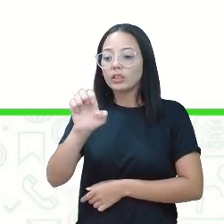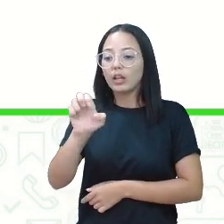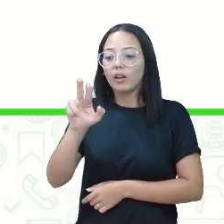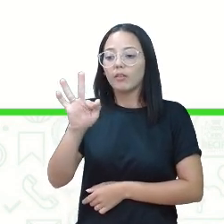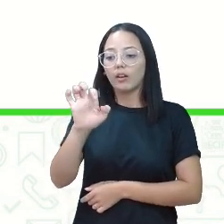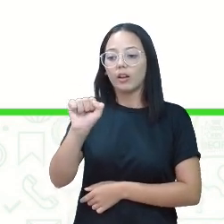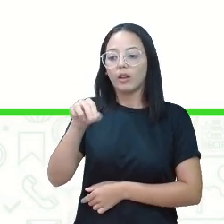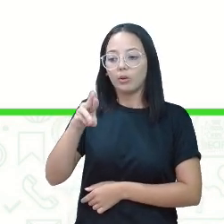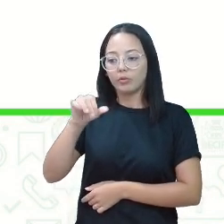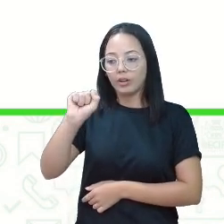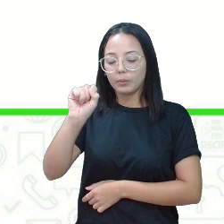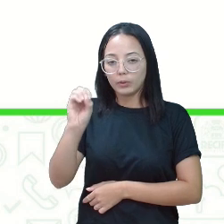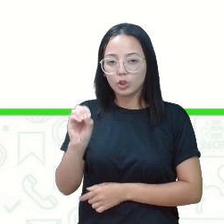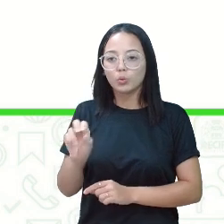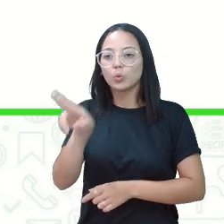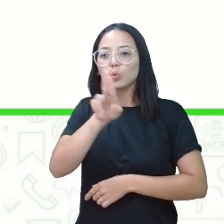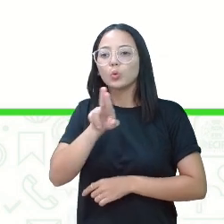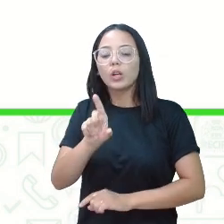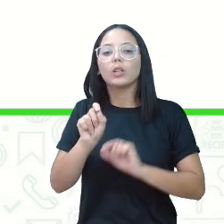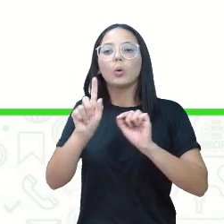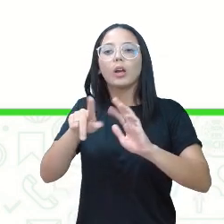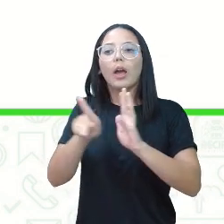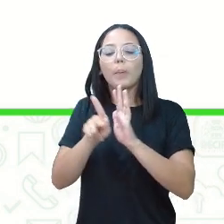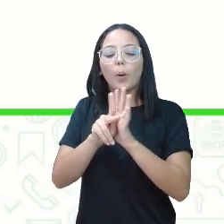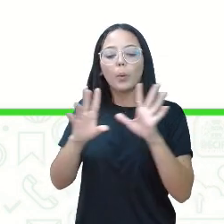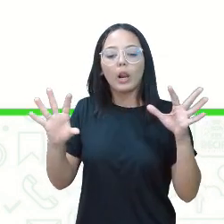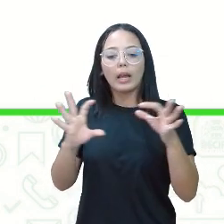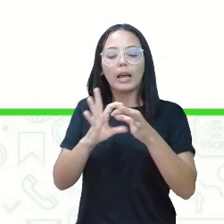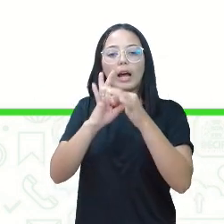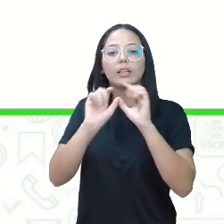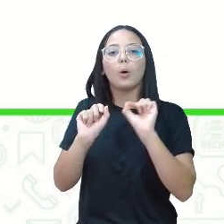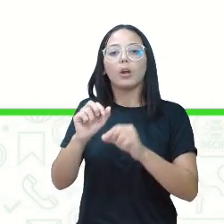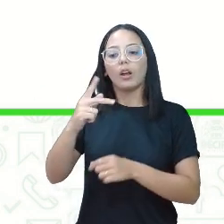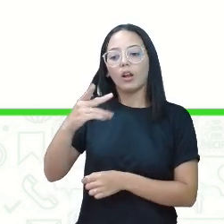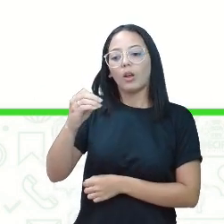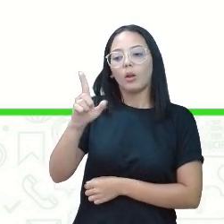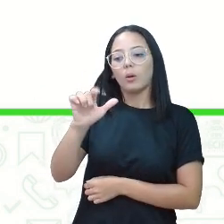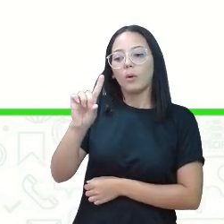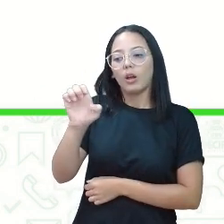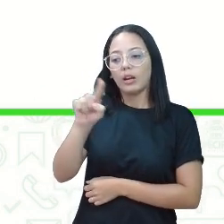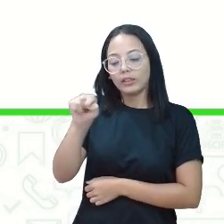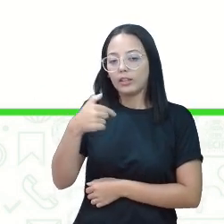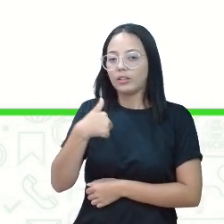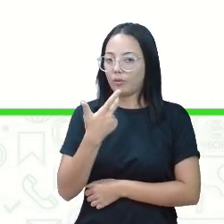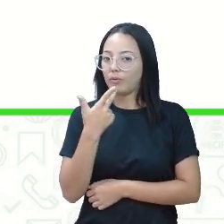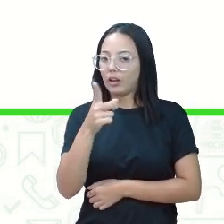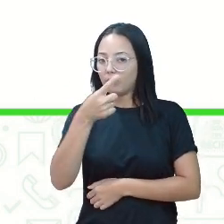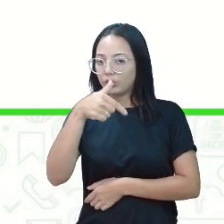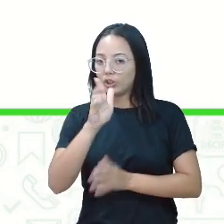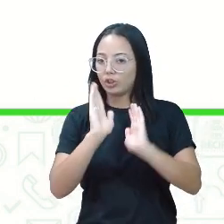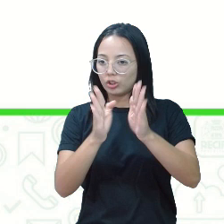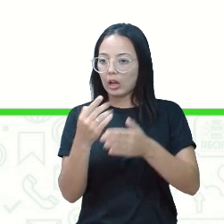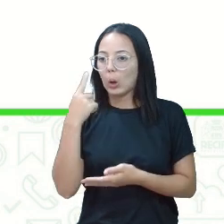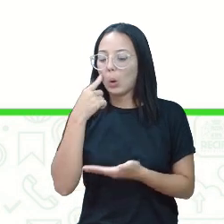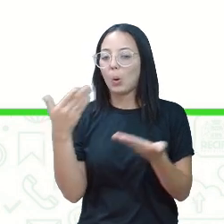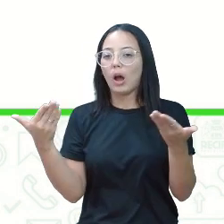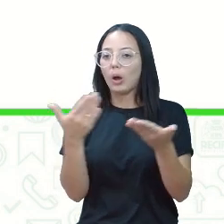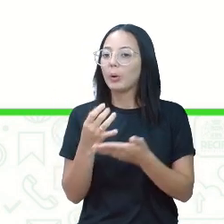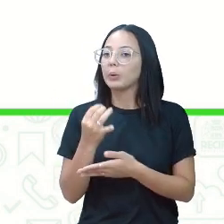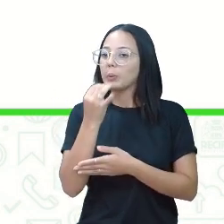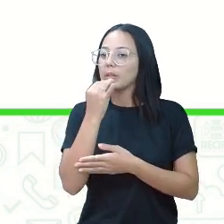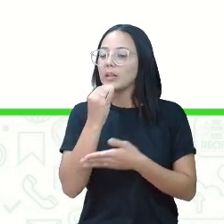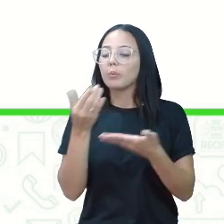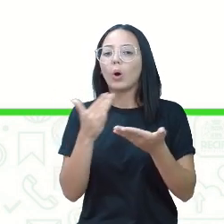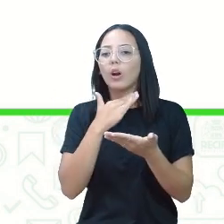Esse recurso estilístico é constantemente associado à polidez. Eu acabei de falar para vocês. Vejamos um exemplo de uma notícia